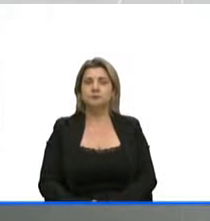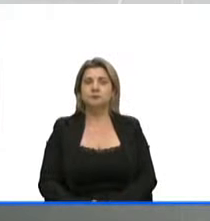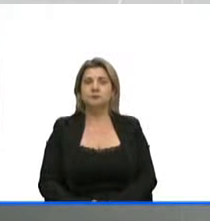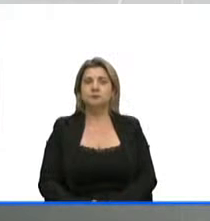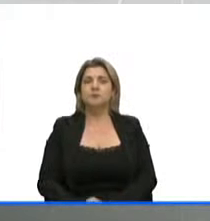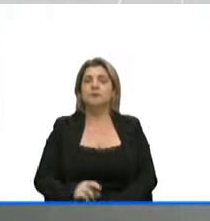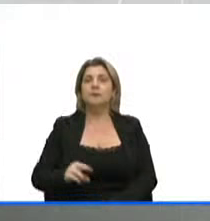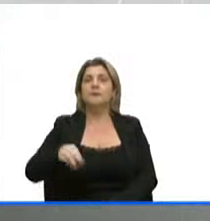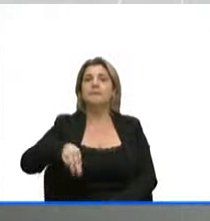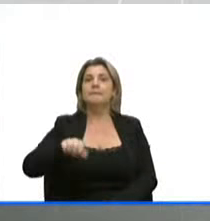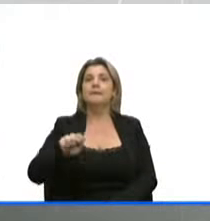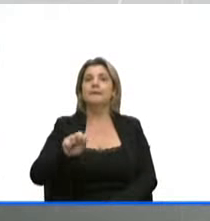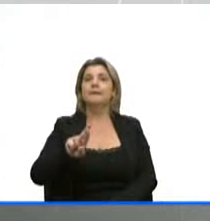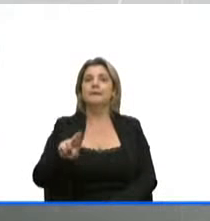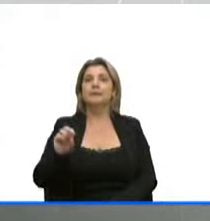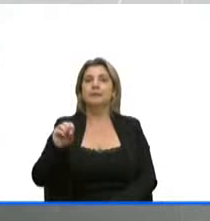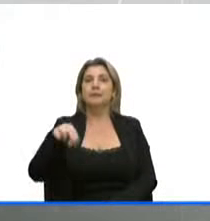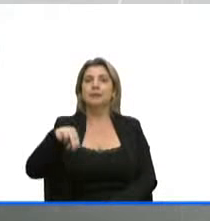Rodrigo Maroni?